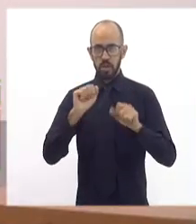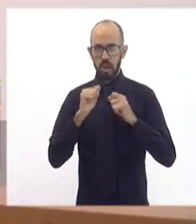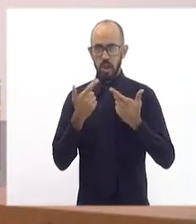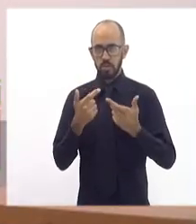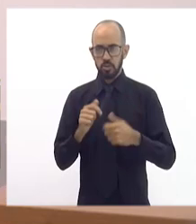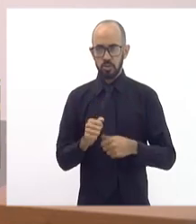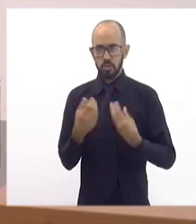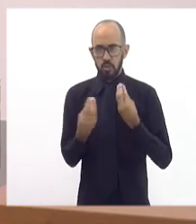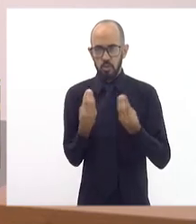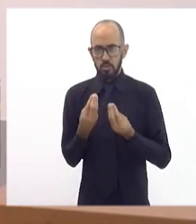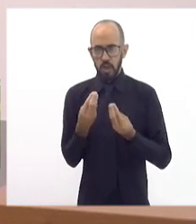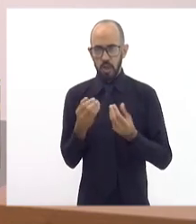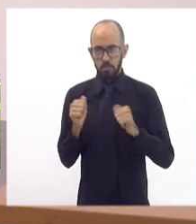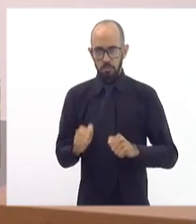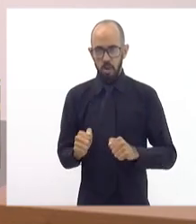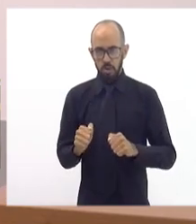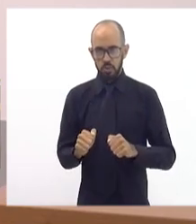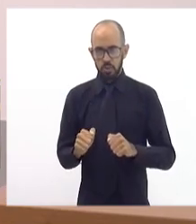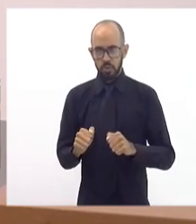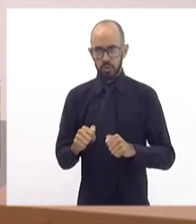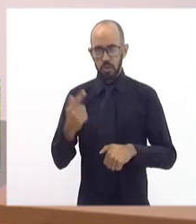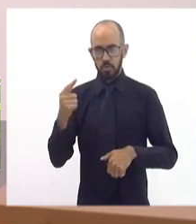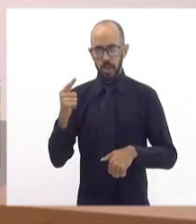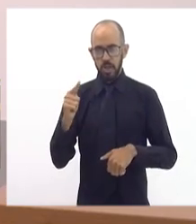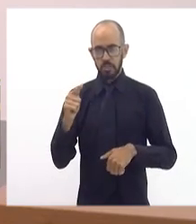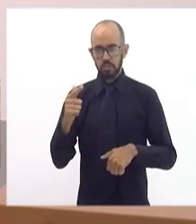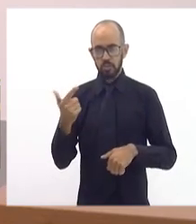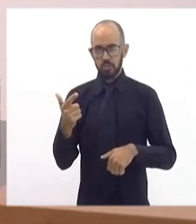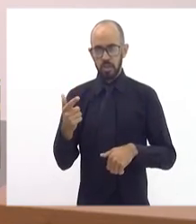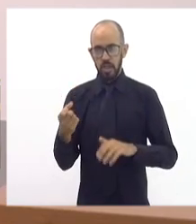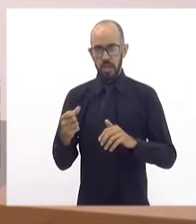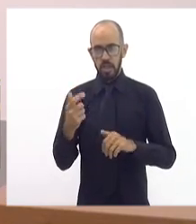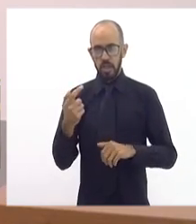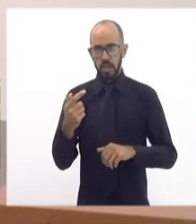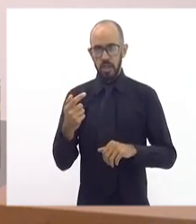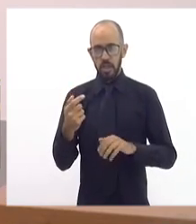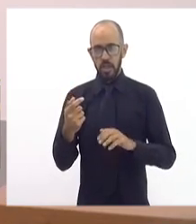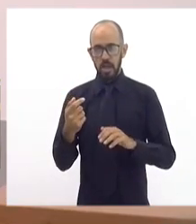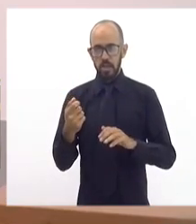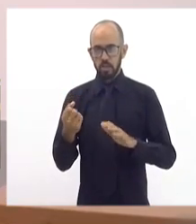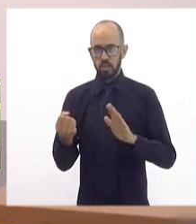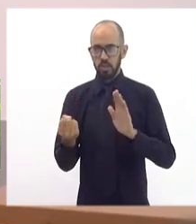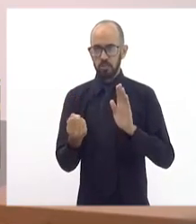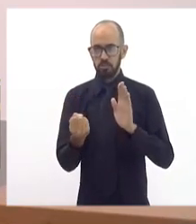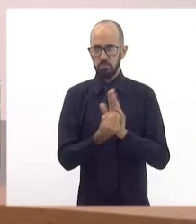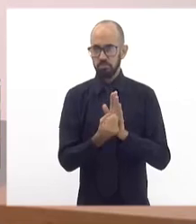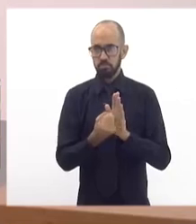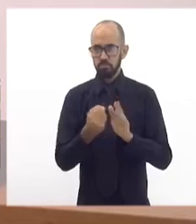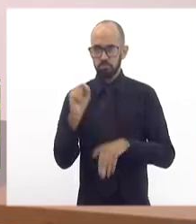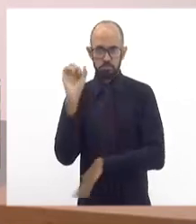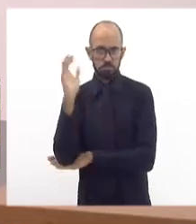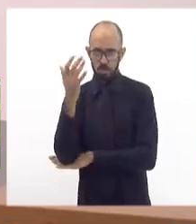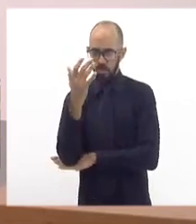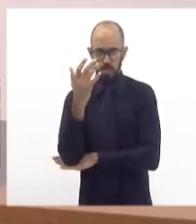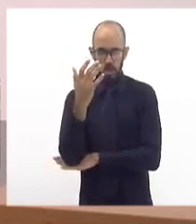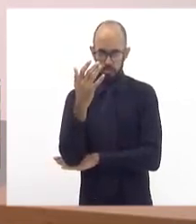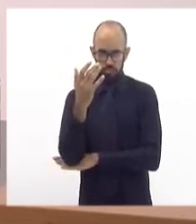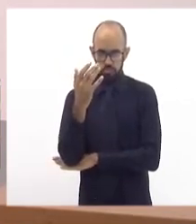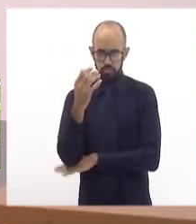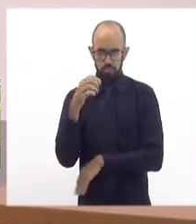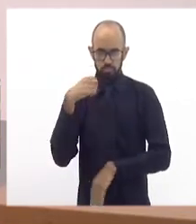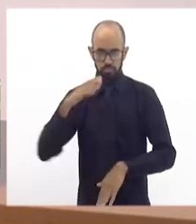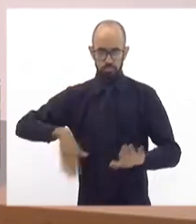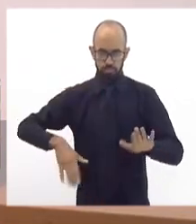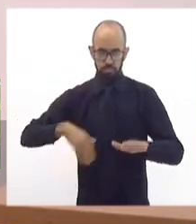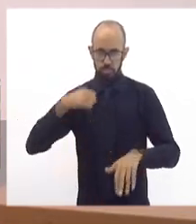e comer aquela Pode garantir que não vai ter impacto ambiental no bairro Sepetiba se nenhum vídeo ela consegue passar aí obrigado